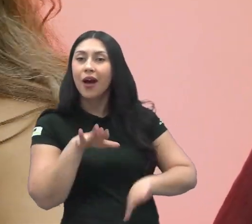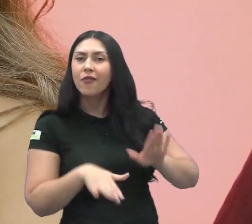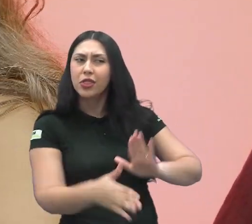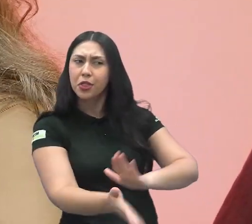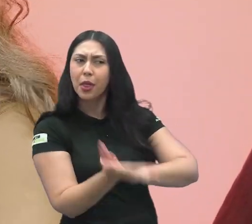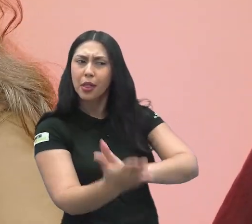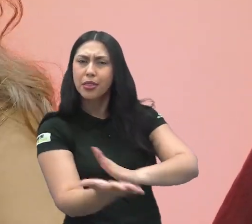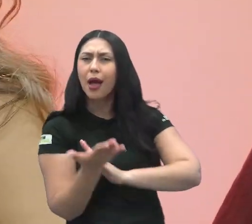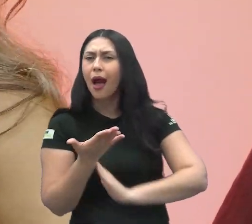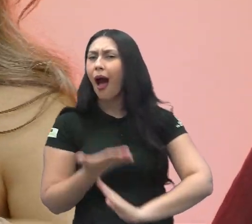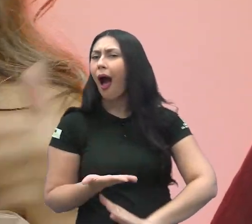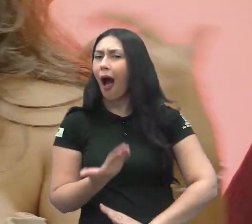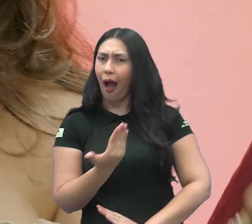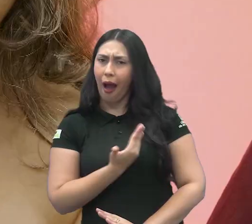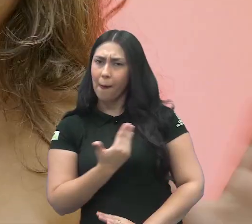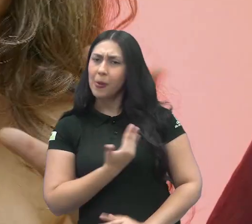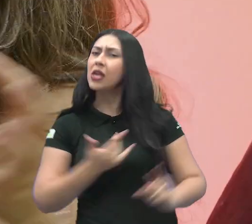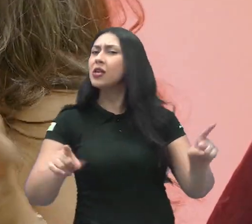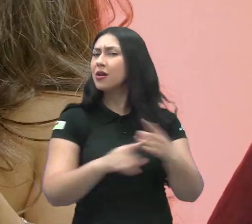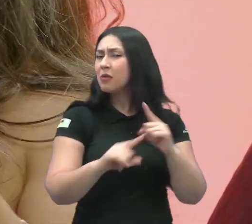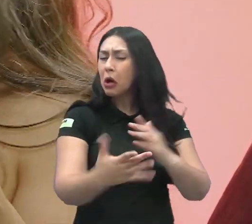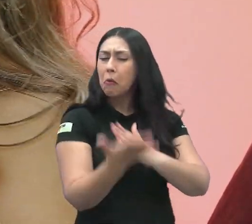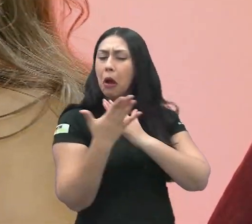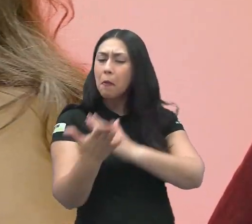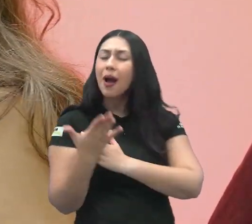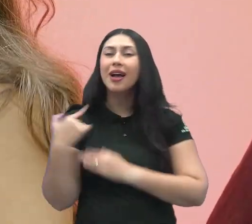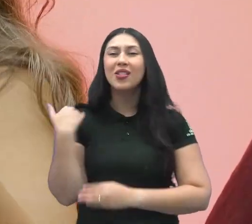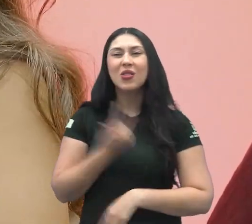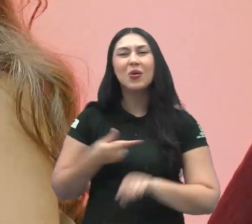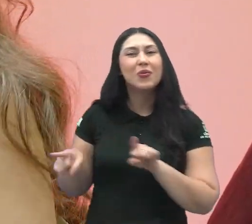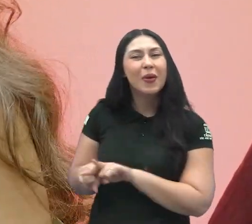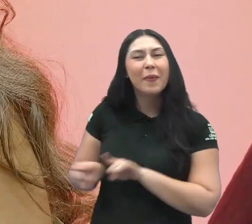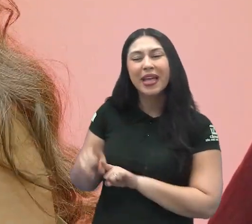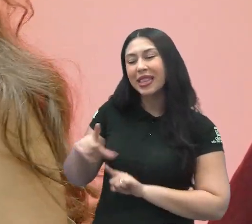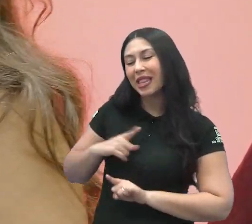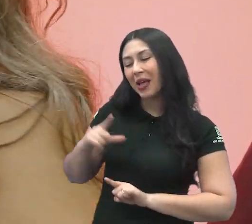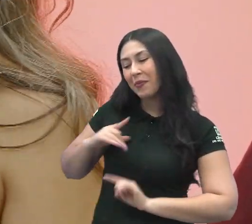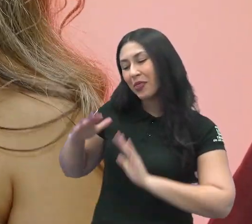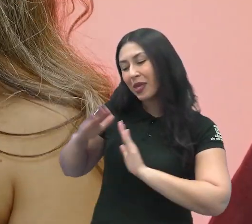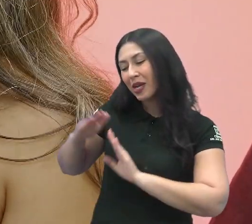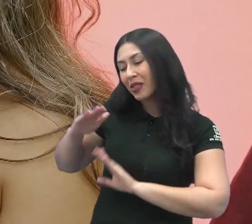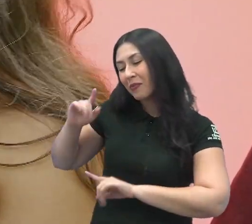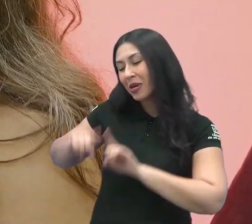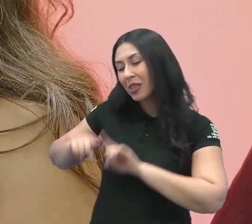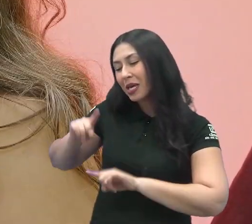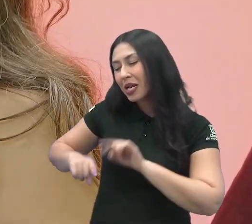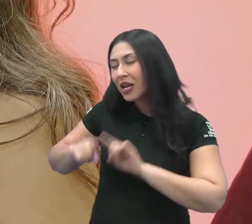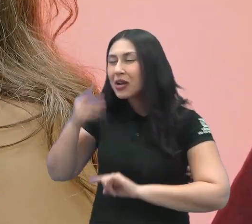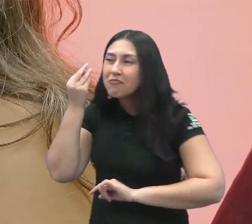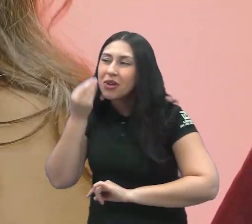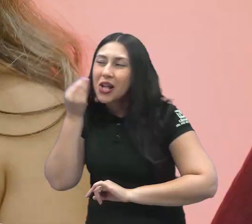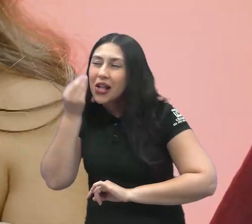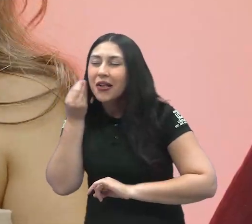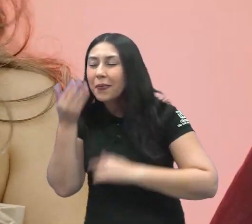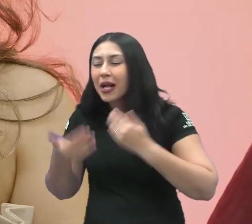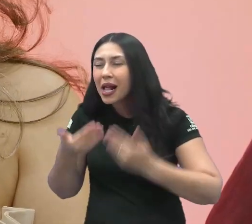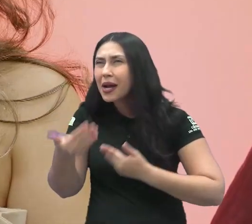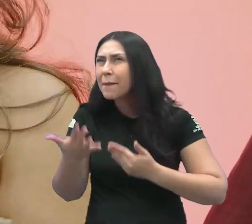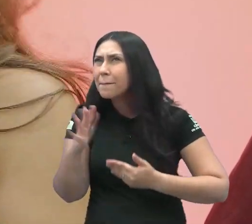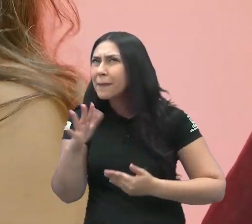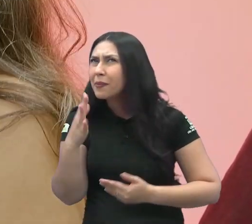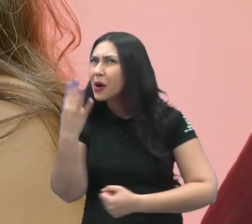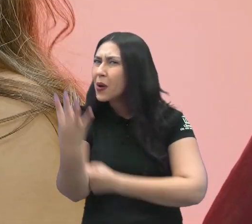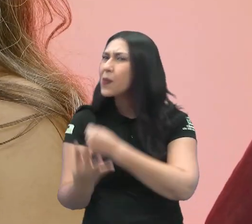tem home studio, a gente tem um pequeno equipamento também, a gente vai fazendo experimentos, então a gente já está lapidando esse material há uns